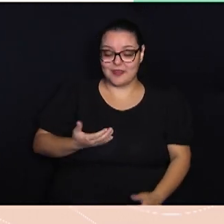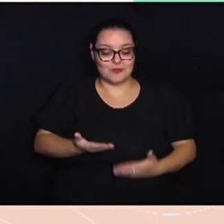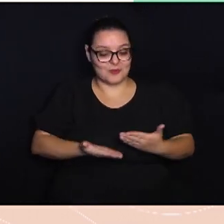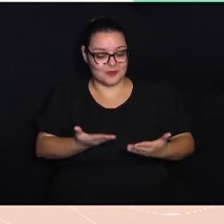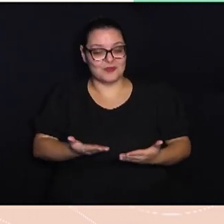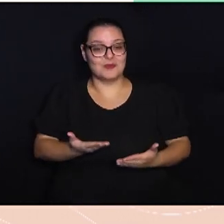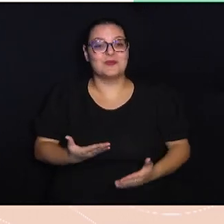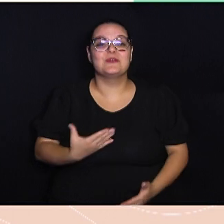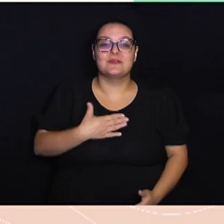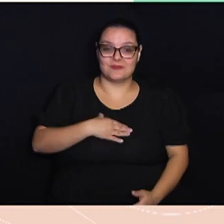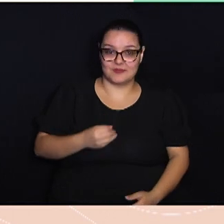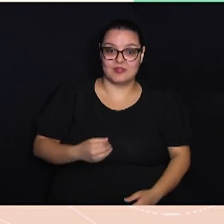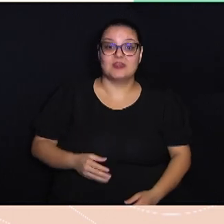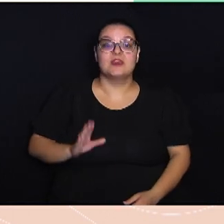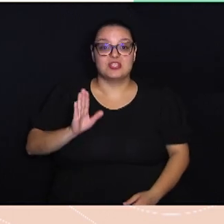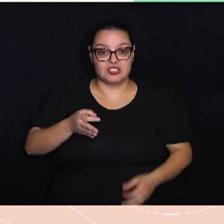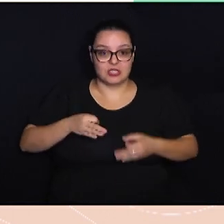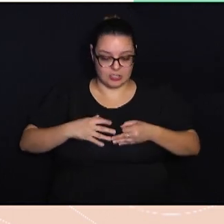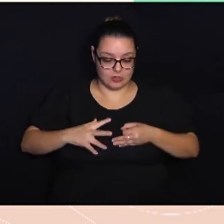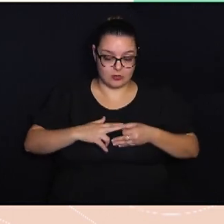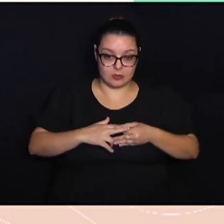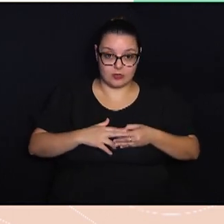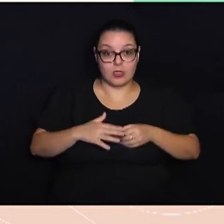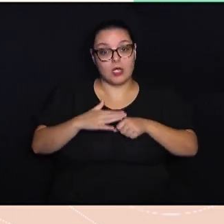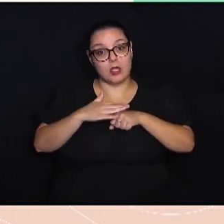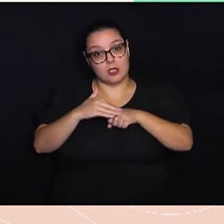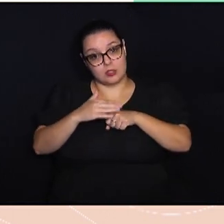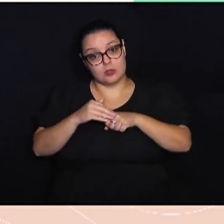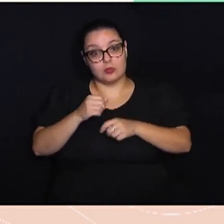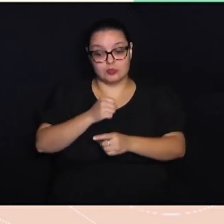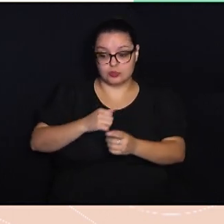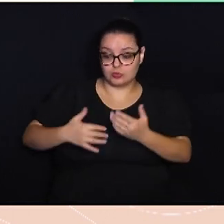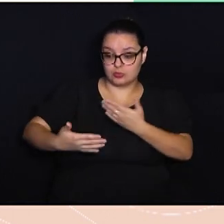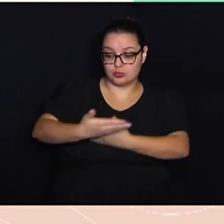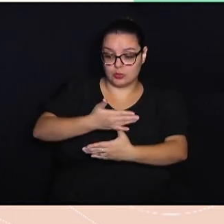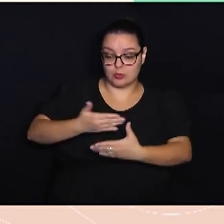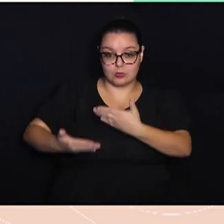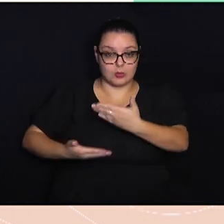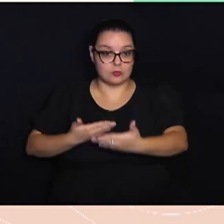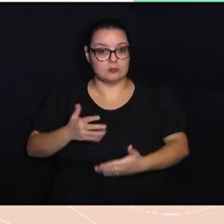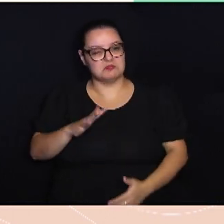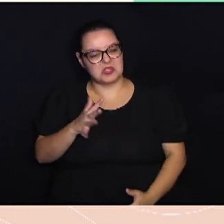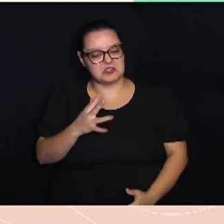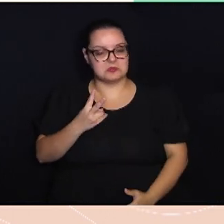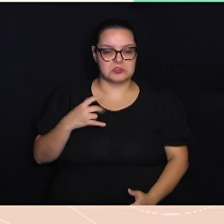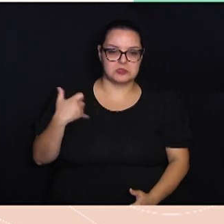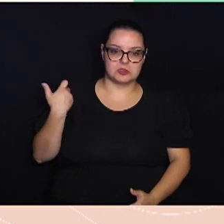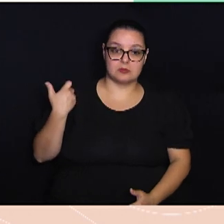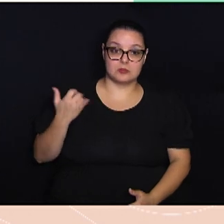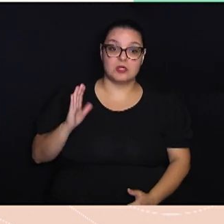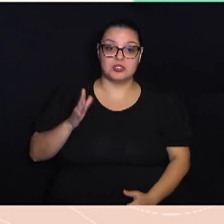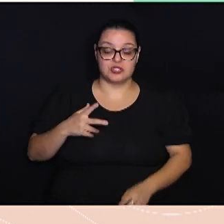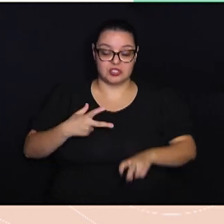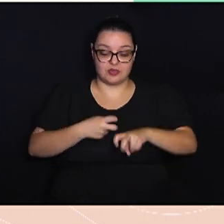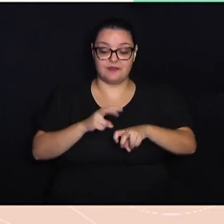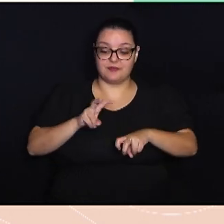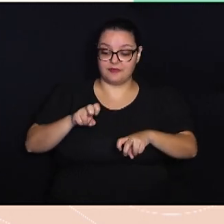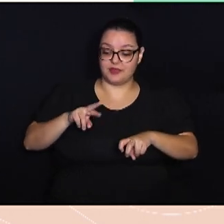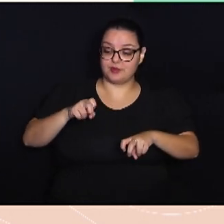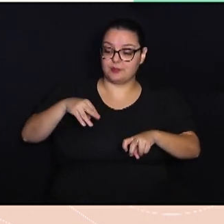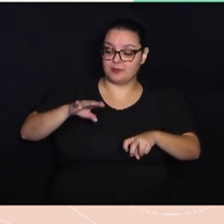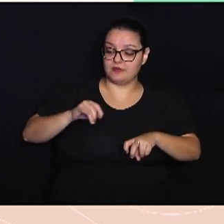subir menos e vai demorar um pouco mais para subir. Então, você tem um fenômeno chamado de defasagem. Então,